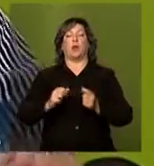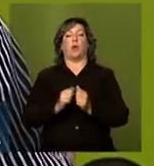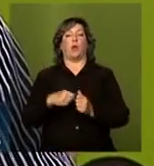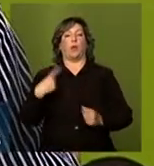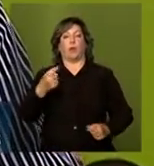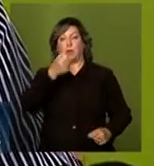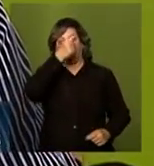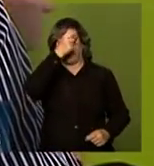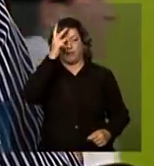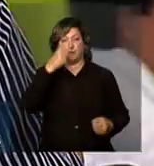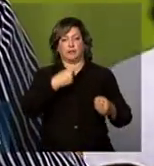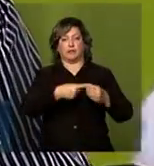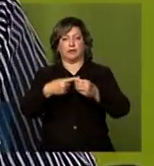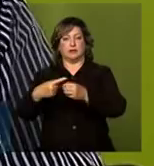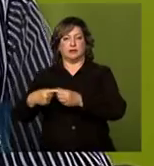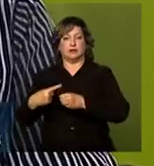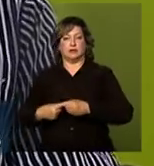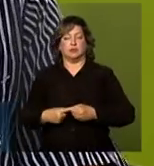prefeitur